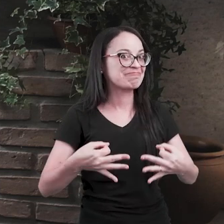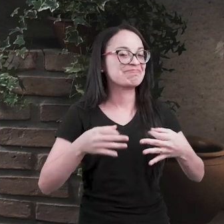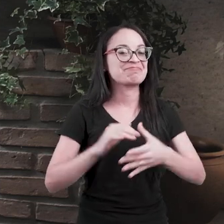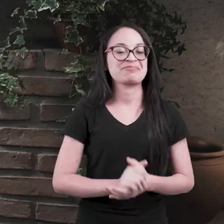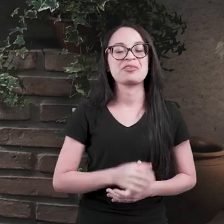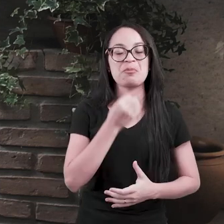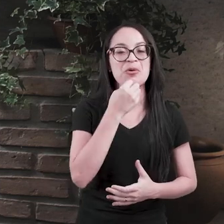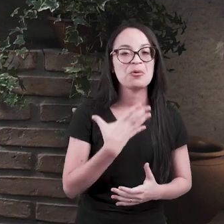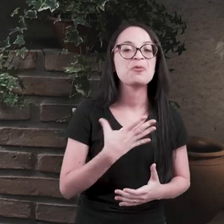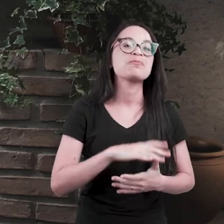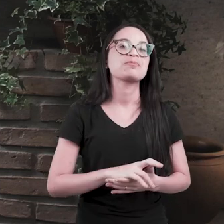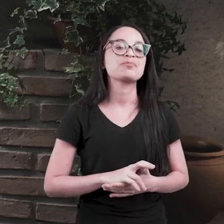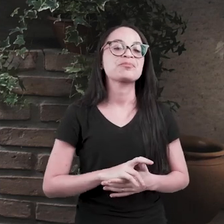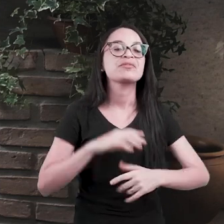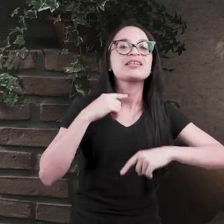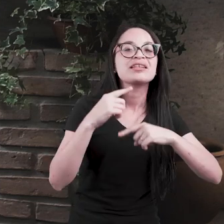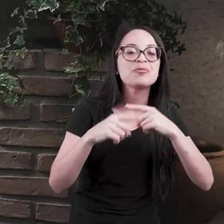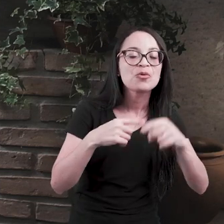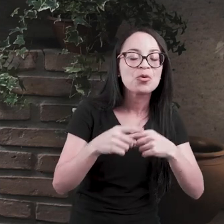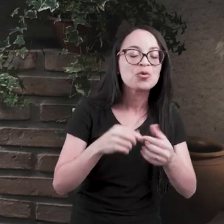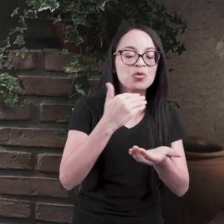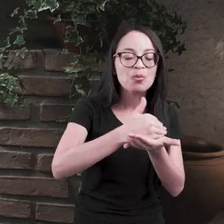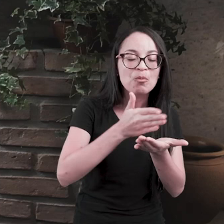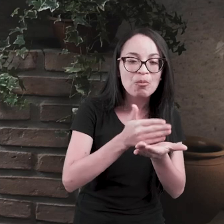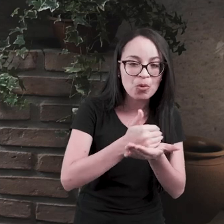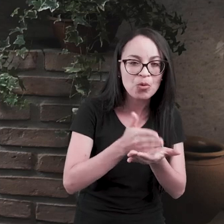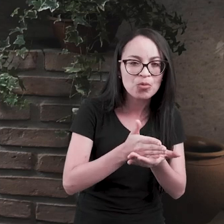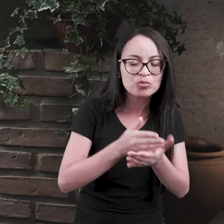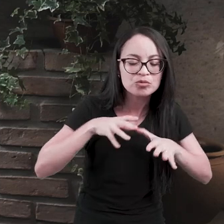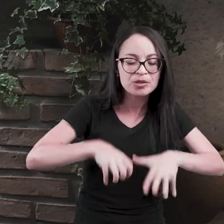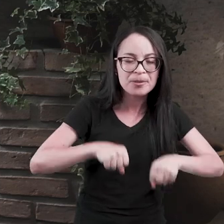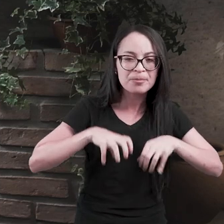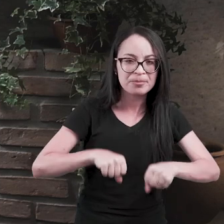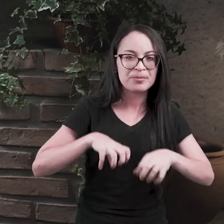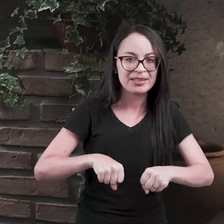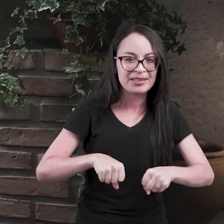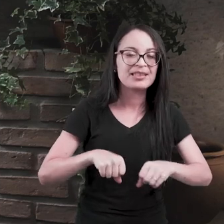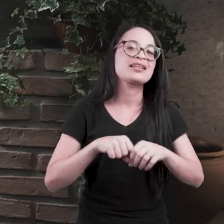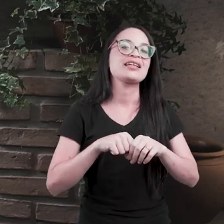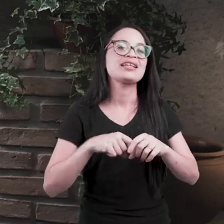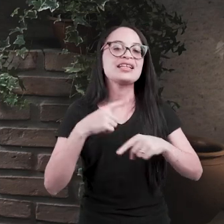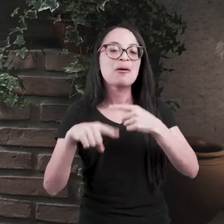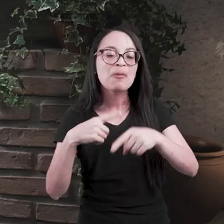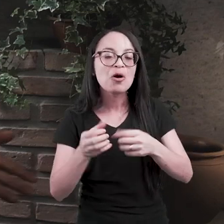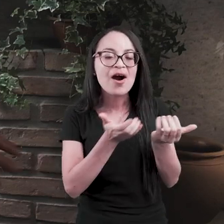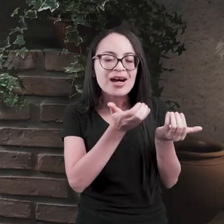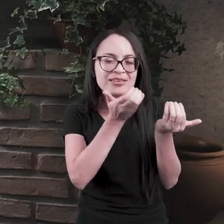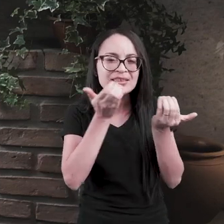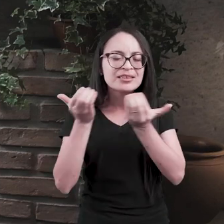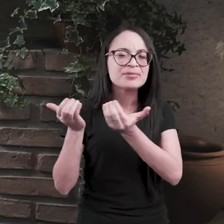certo. Aí veio, fez o bolo de milho, de aipim. Aí veio mais o de milho.